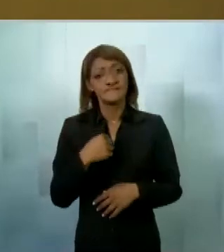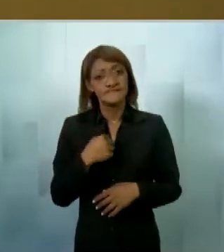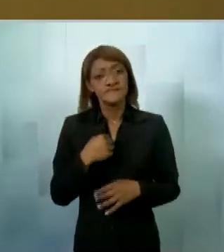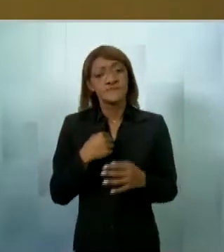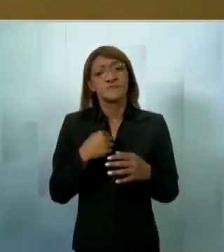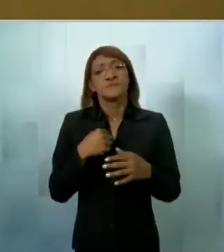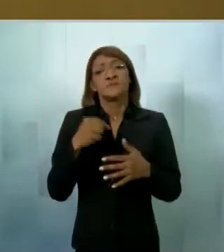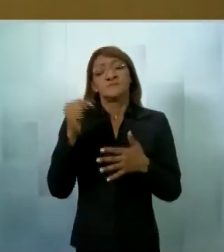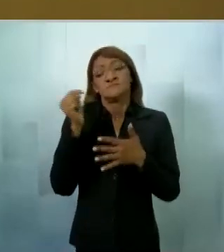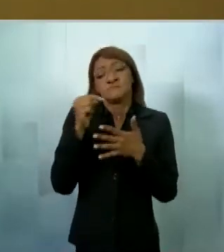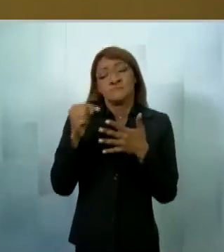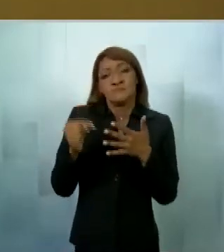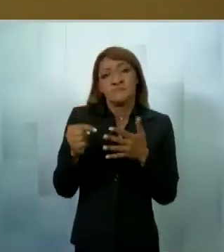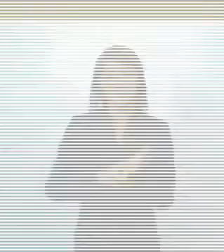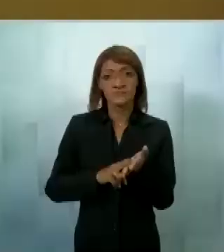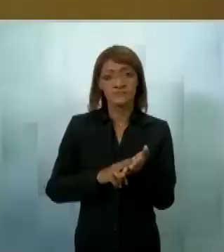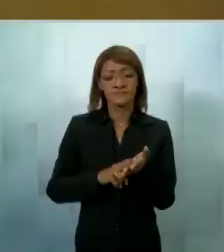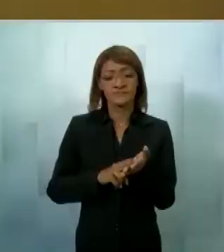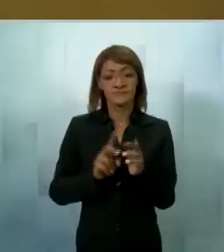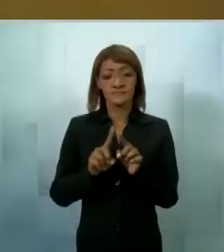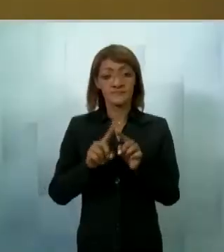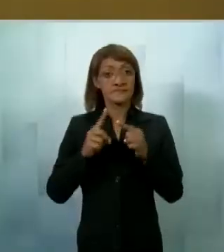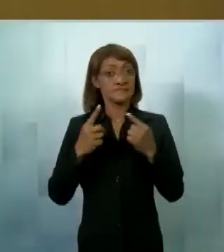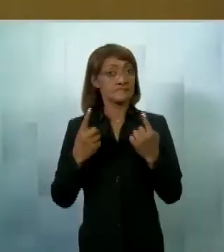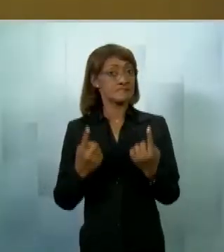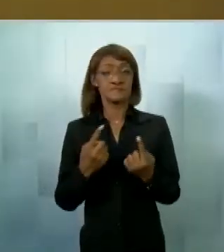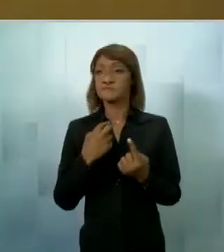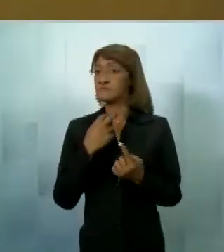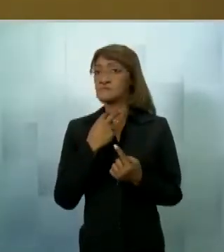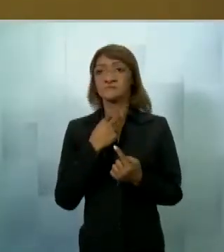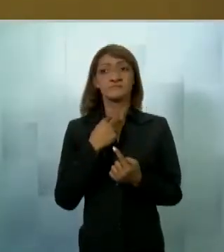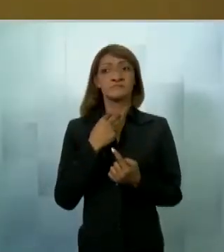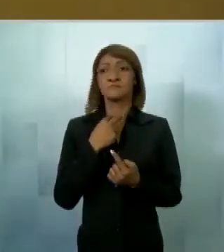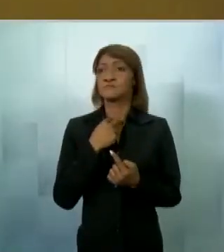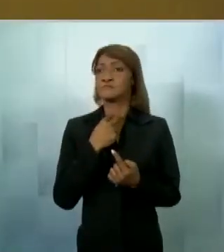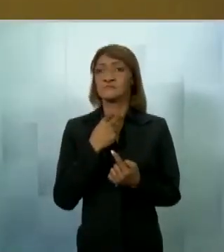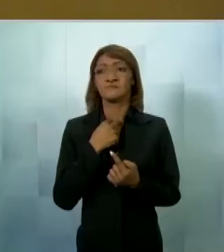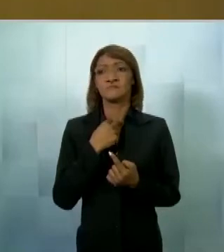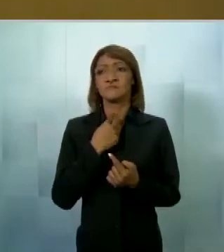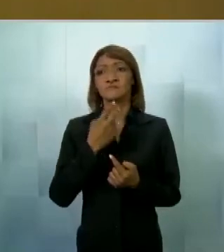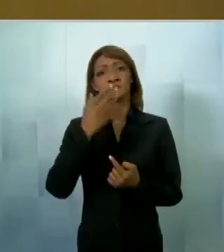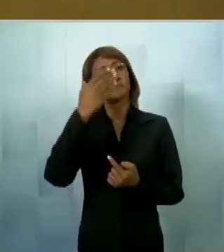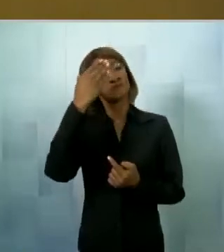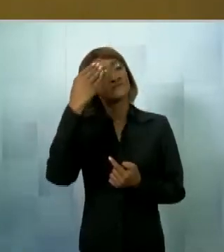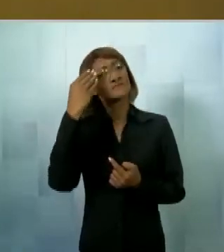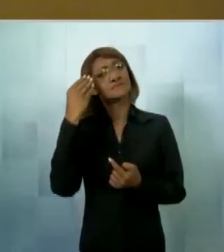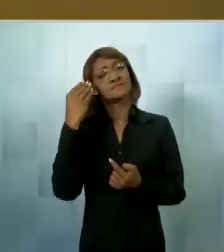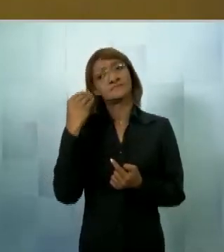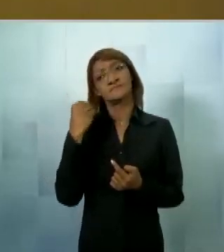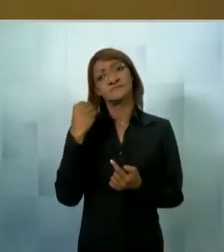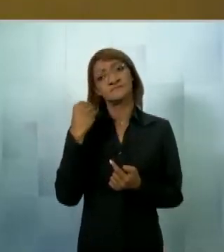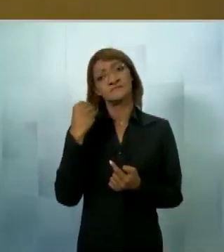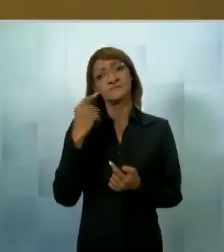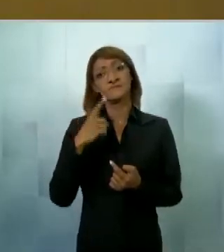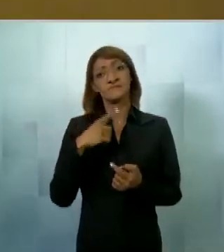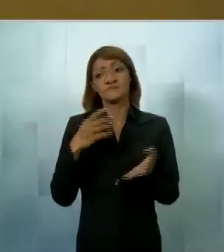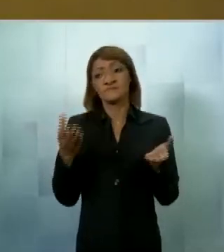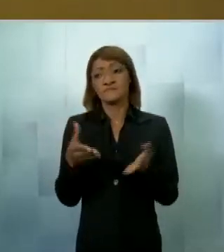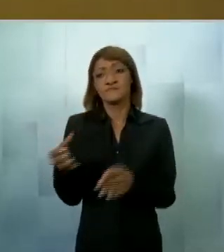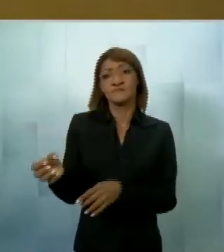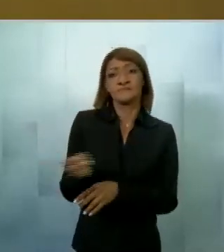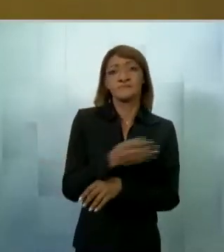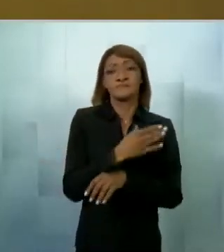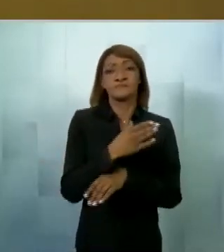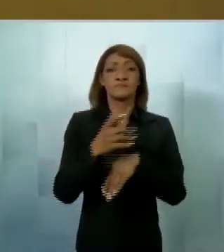questões junto aos policiais civis, mas a gente não pode esquecer de que há também uma inovação. Não